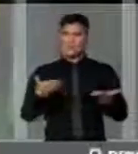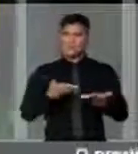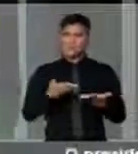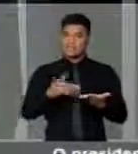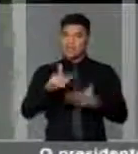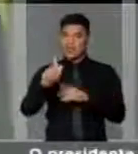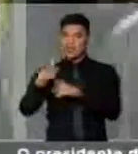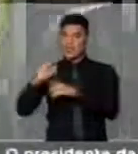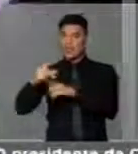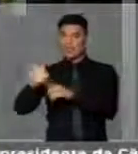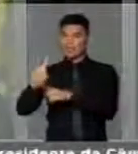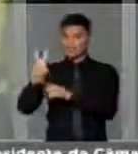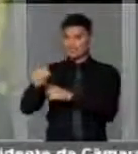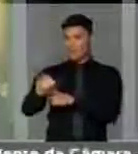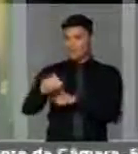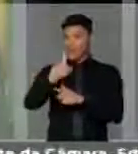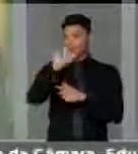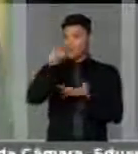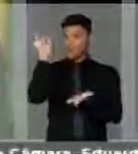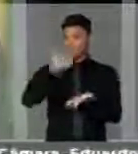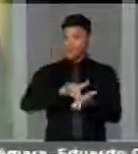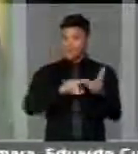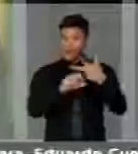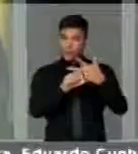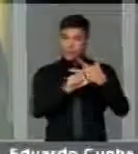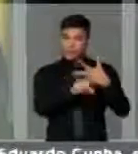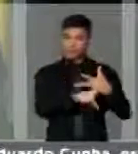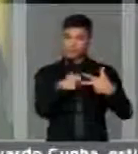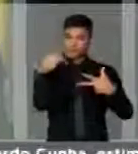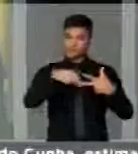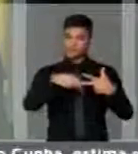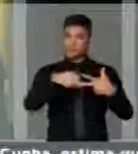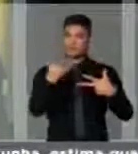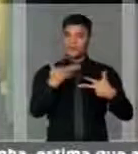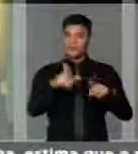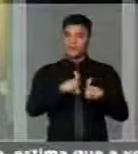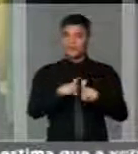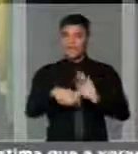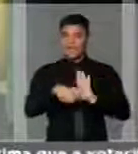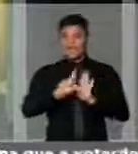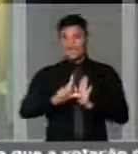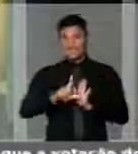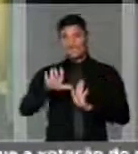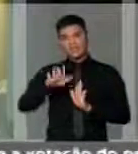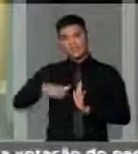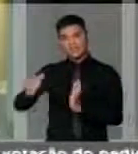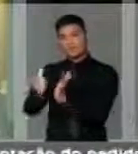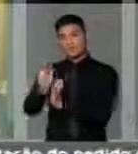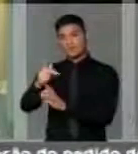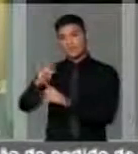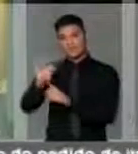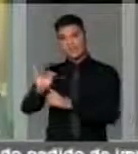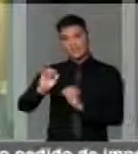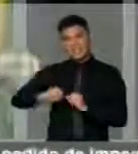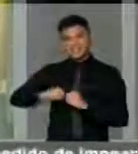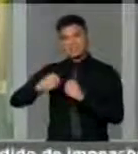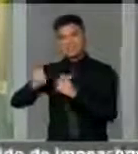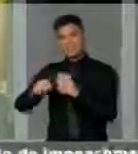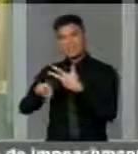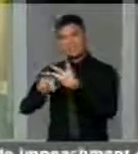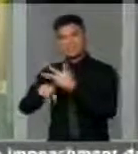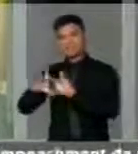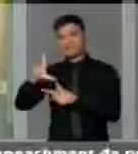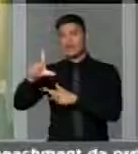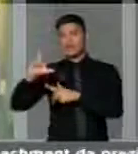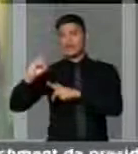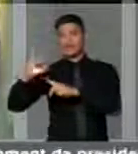impeachment. Vai haver é o apoio que vocês no passado defenderam no impeachment do presidente Collor. Repitam o discurso